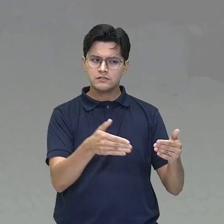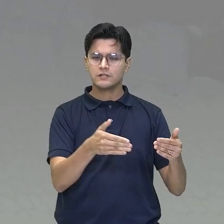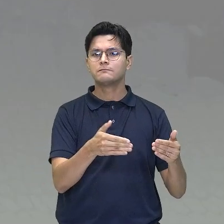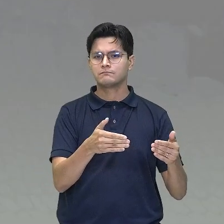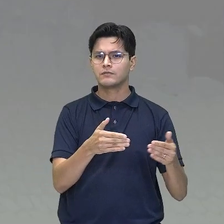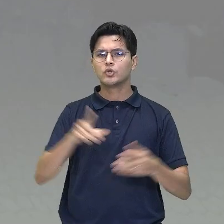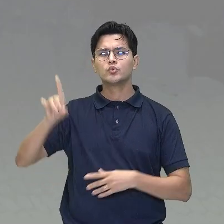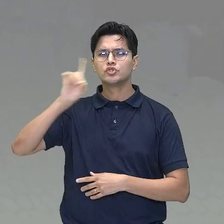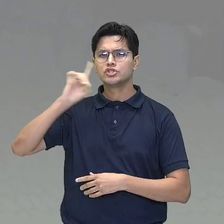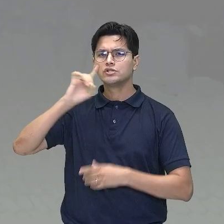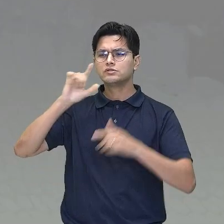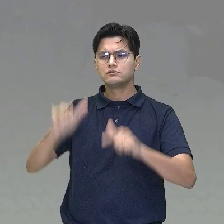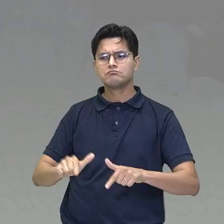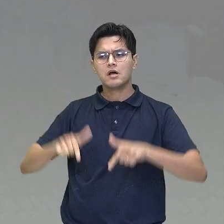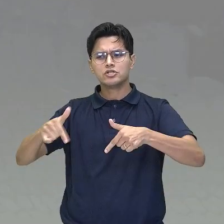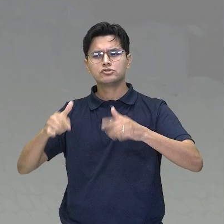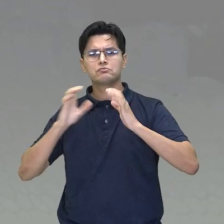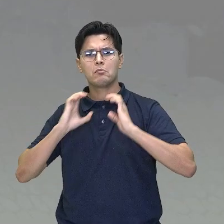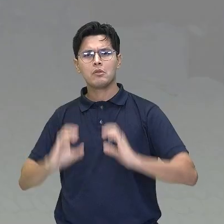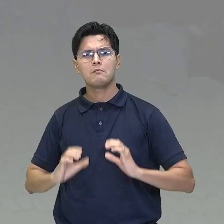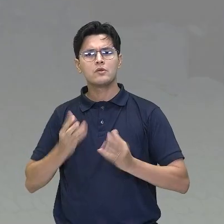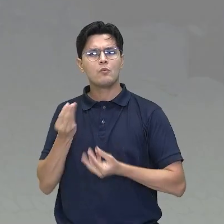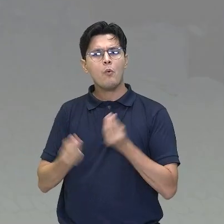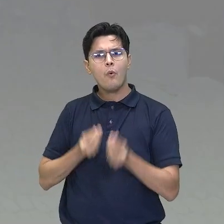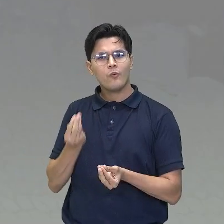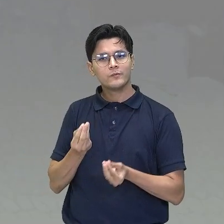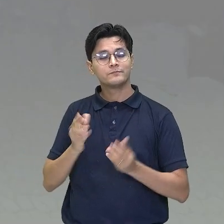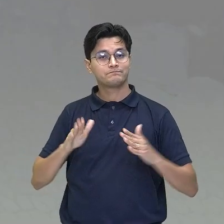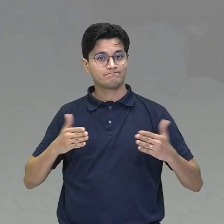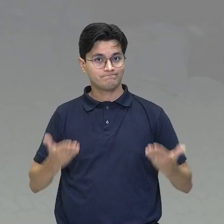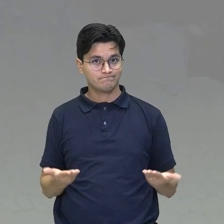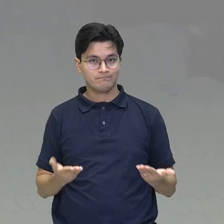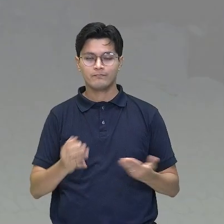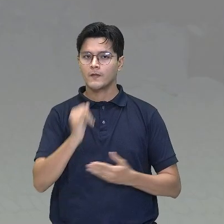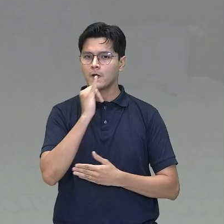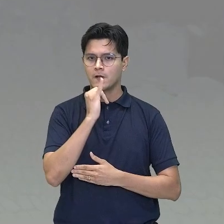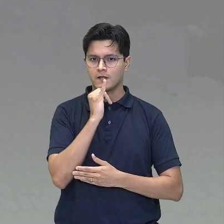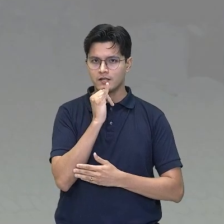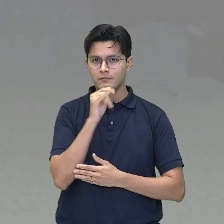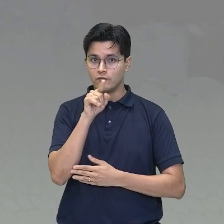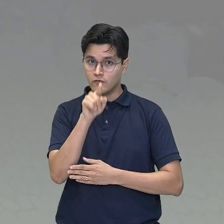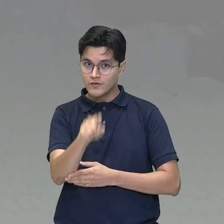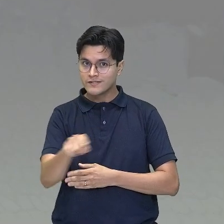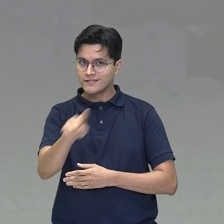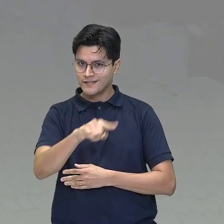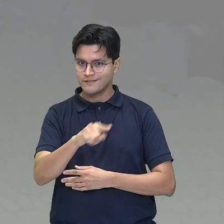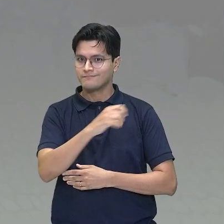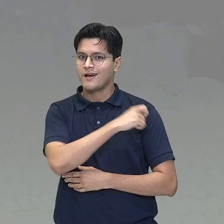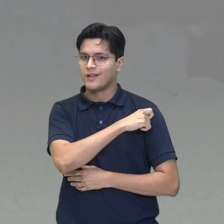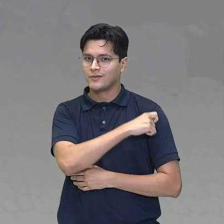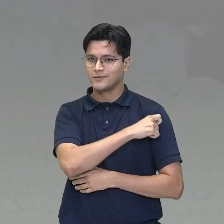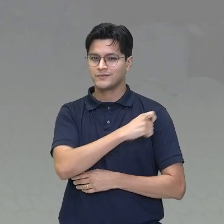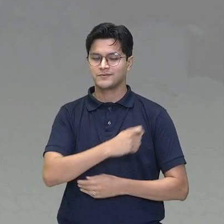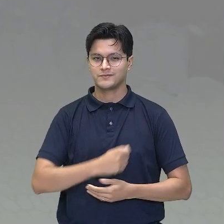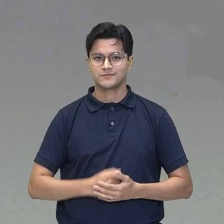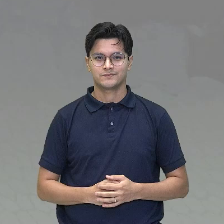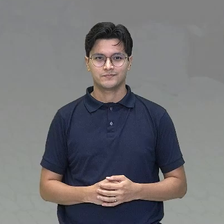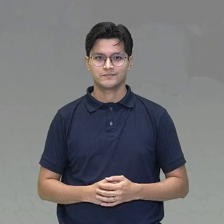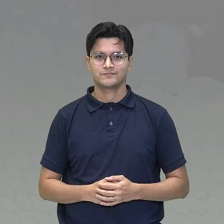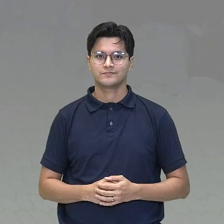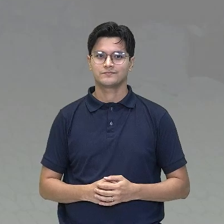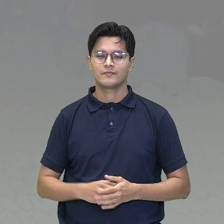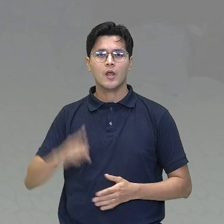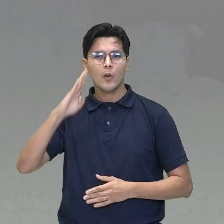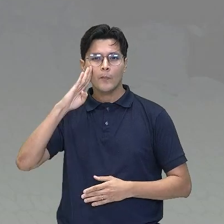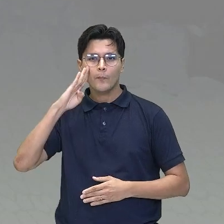cotidiana? Olha aí um exemplo bem perto de você, nosso aluno, de você, nossa aluna. Sobretudo quem